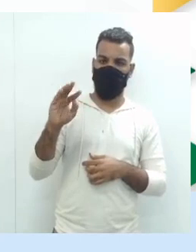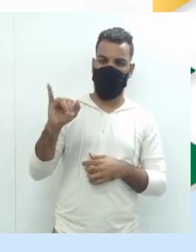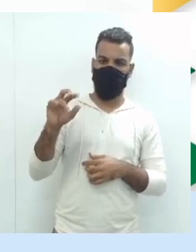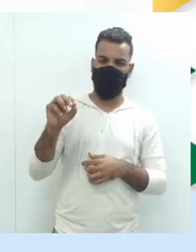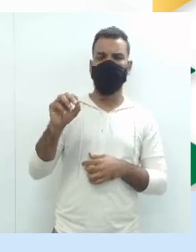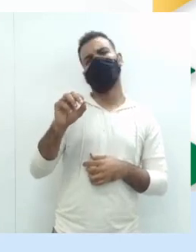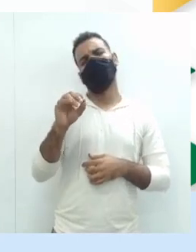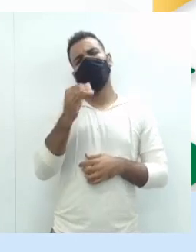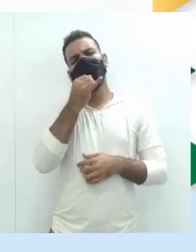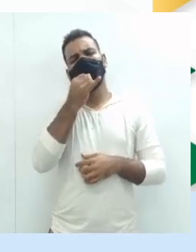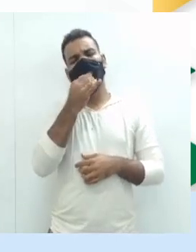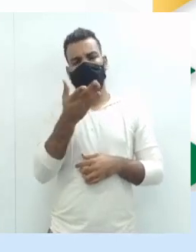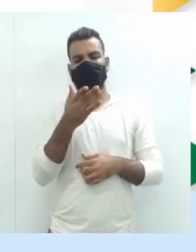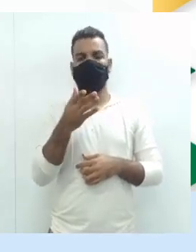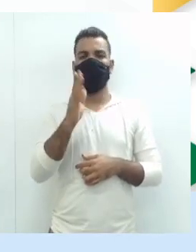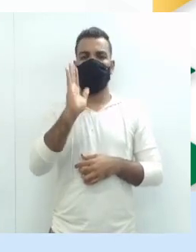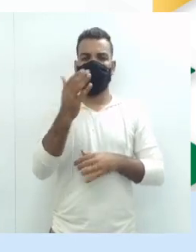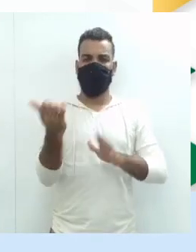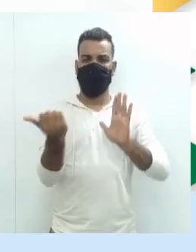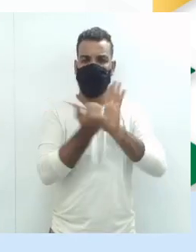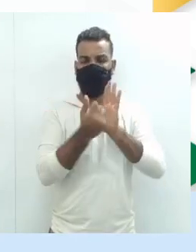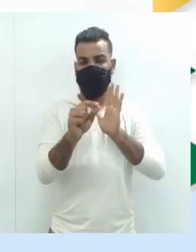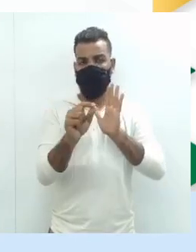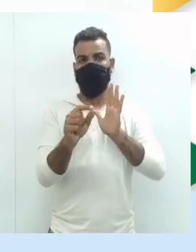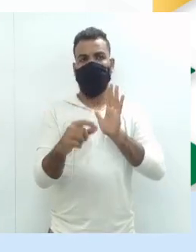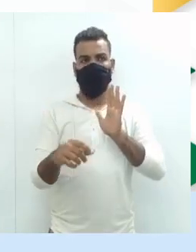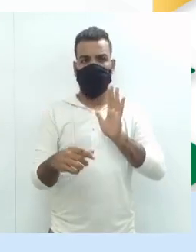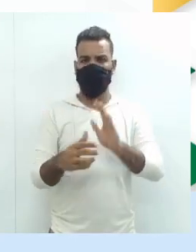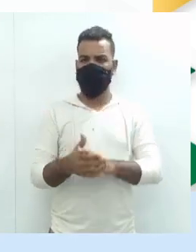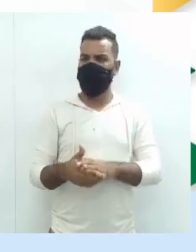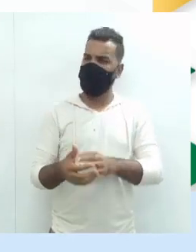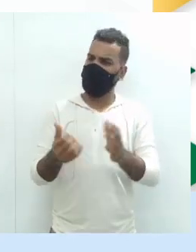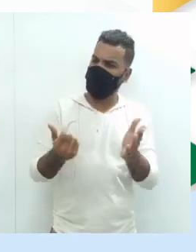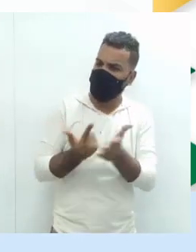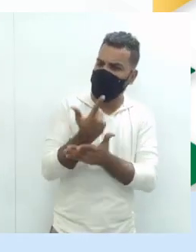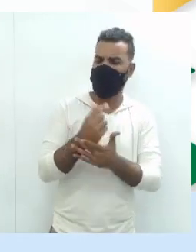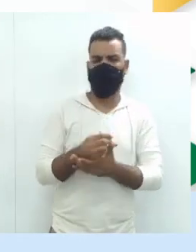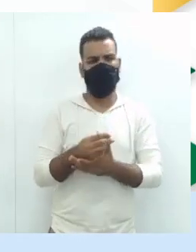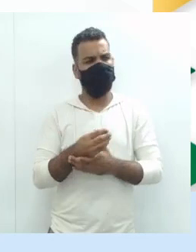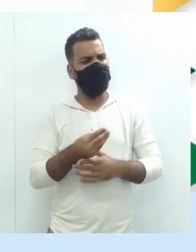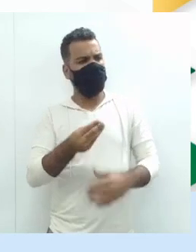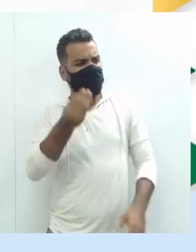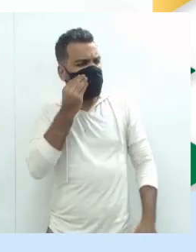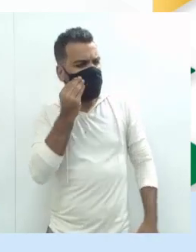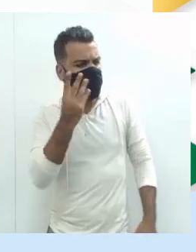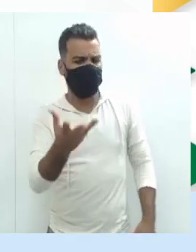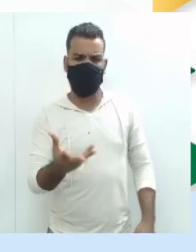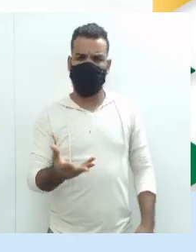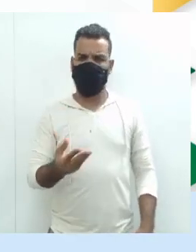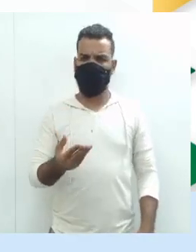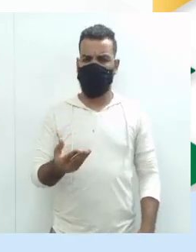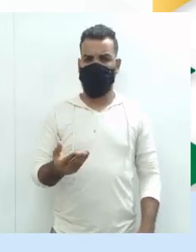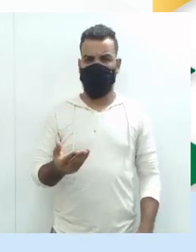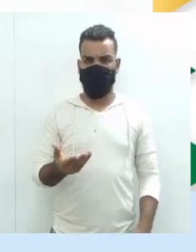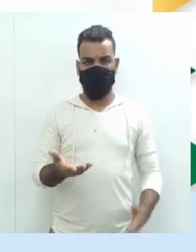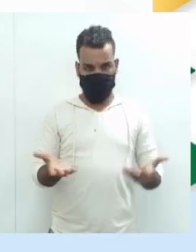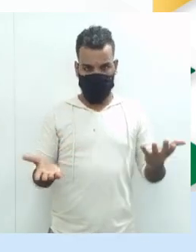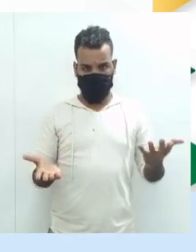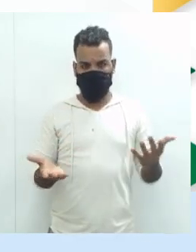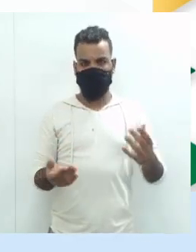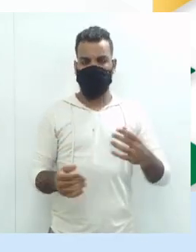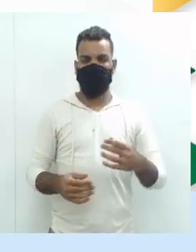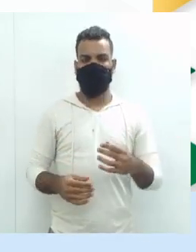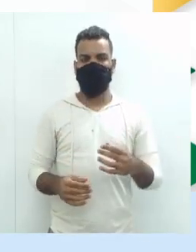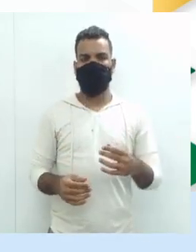para vocês. Vocês já viram alguma marca que diz assim, ó, compre, experimente, prove? Então,